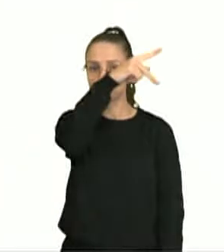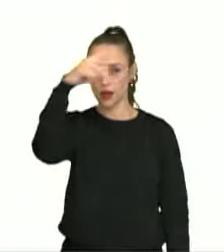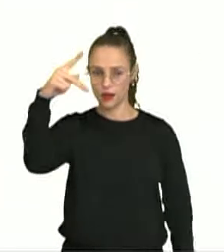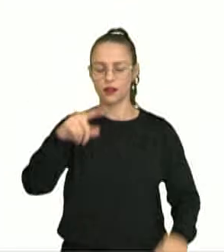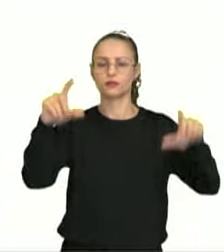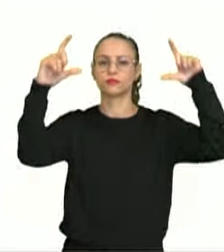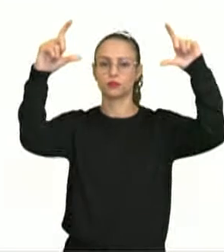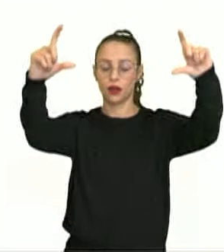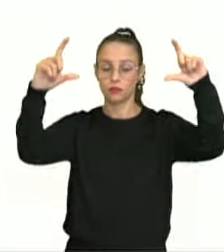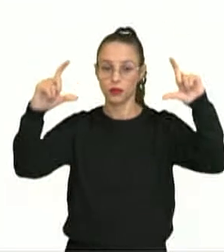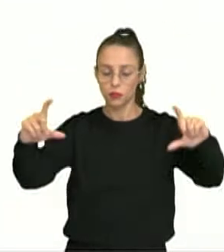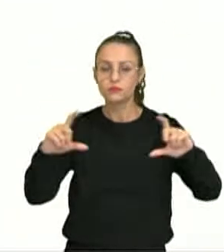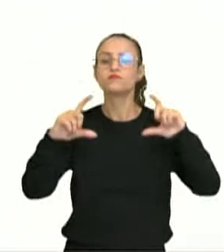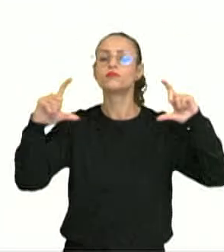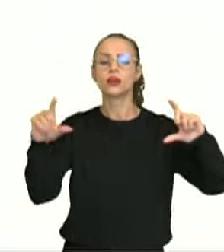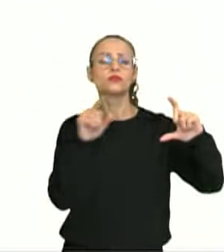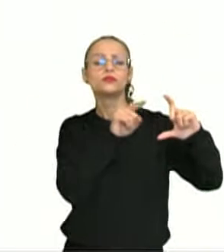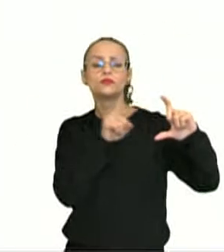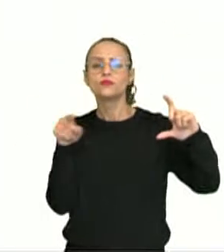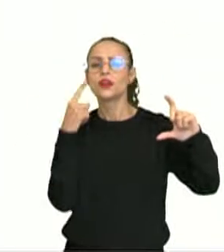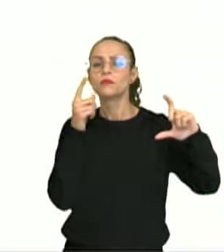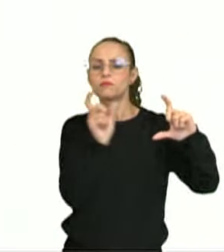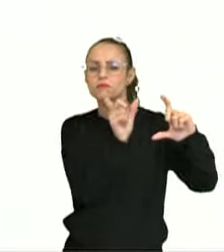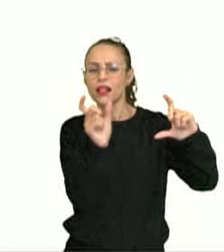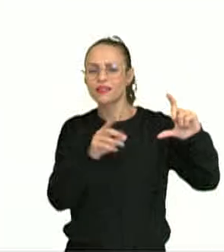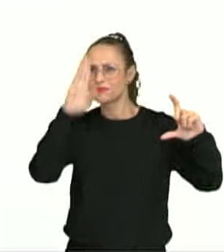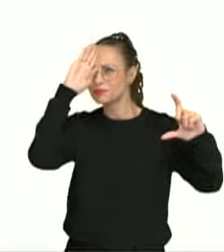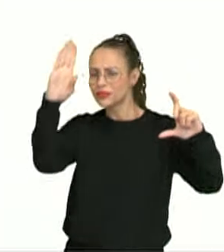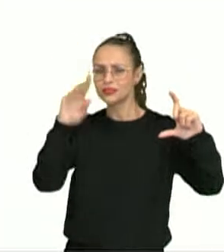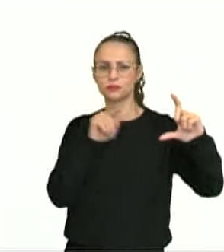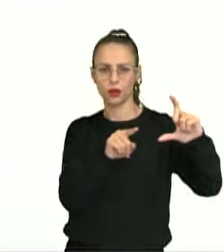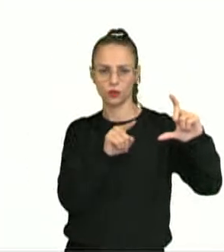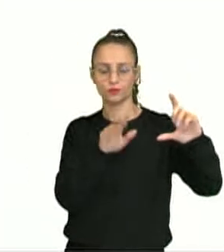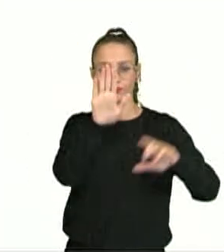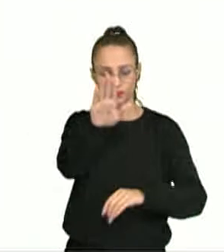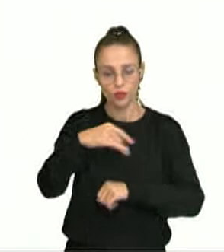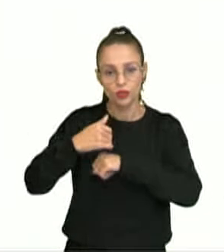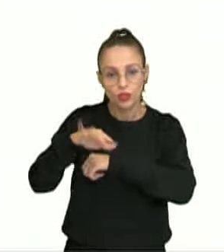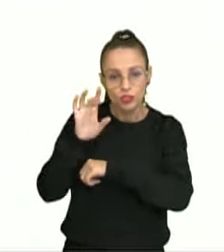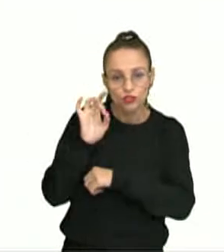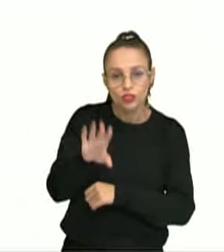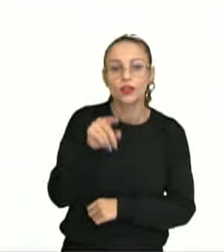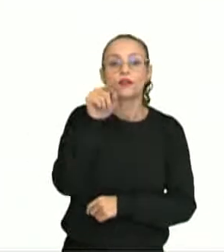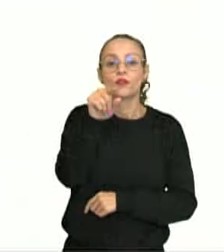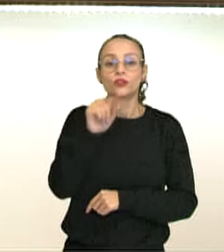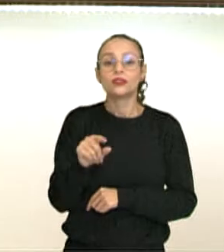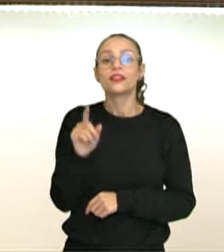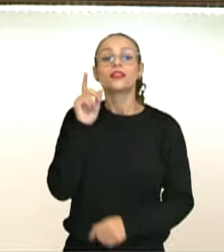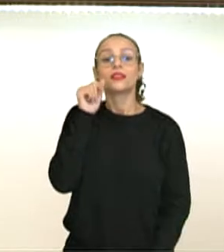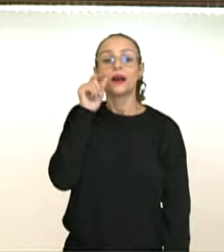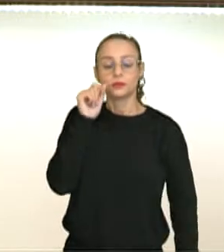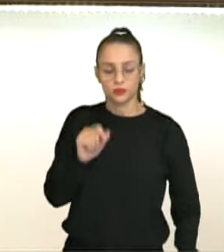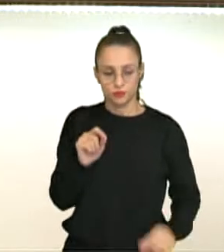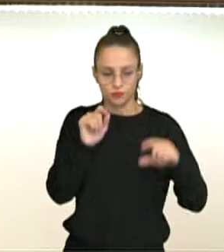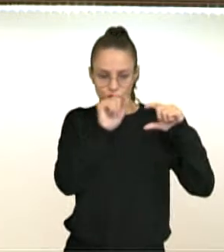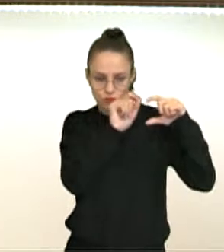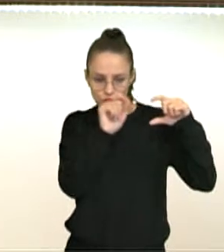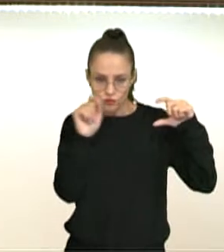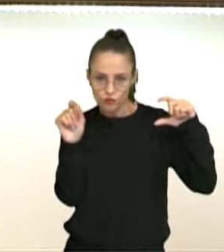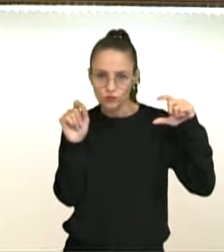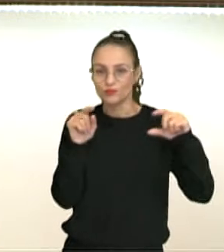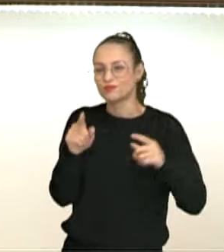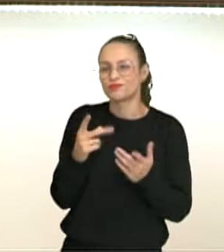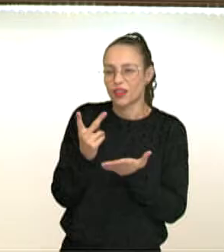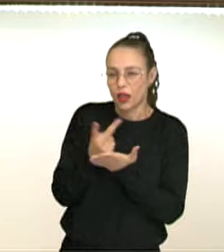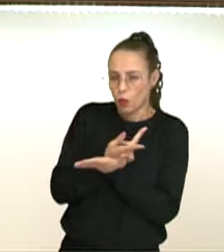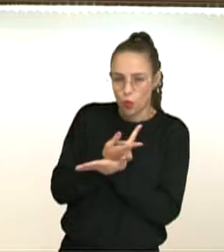sublinhando as palavras-chave para serem a base do resumo. Uma dica é você sublinhar a lápis, porque se você destacou por